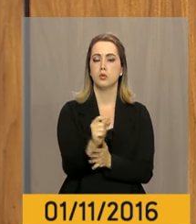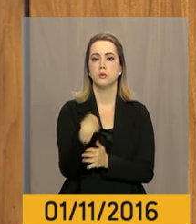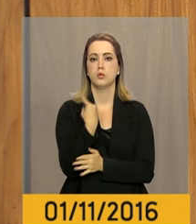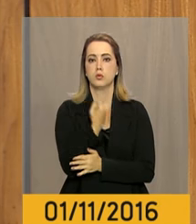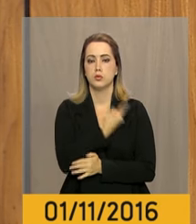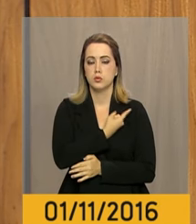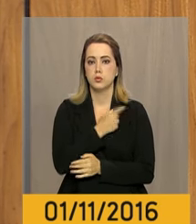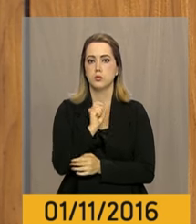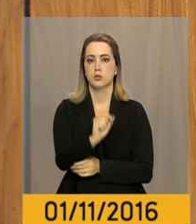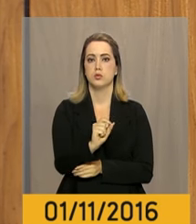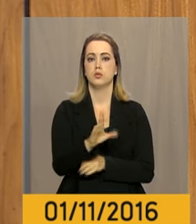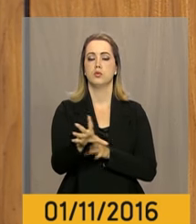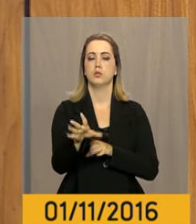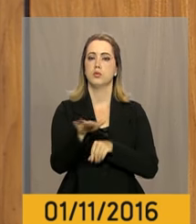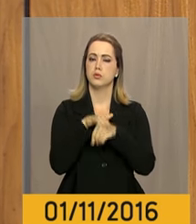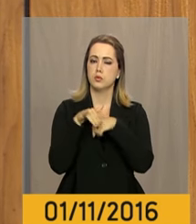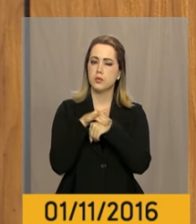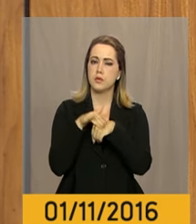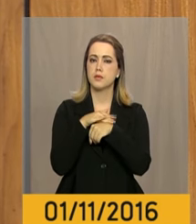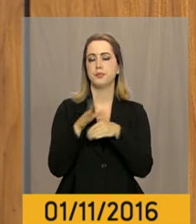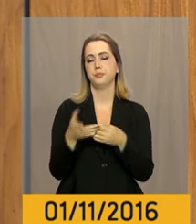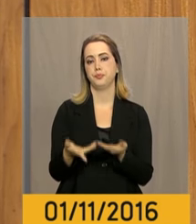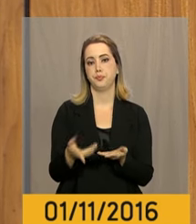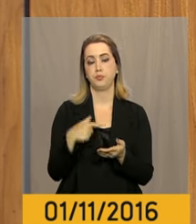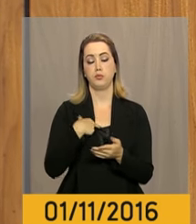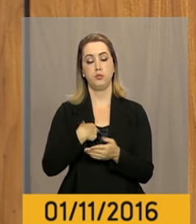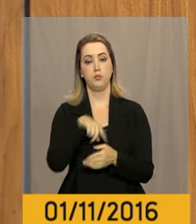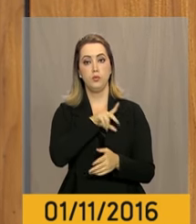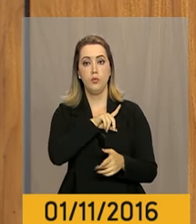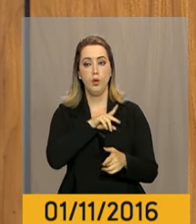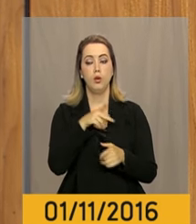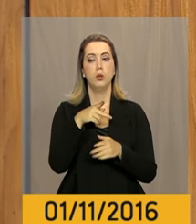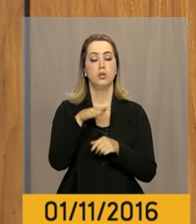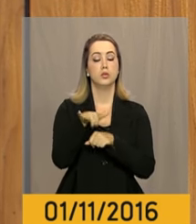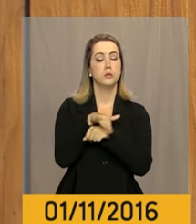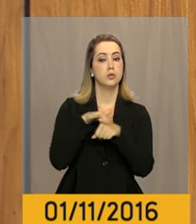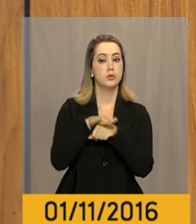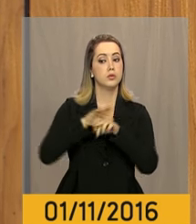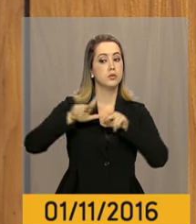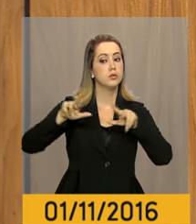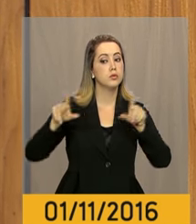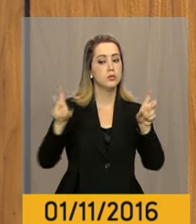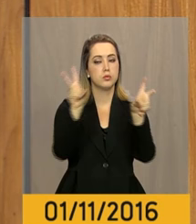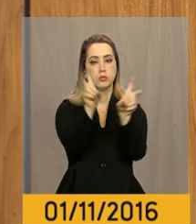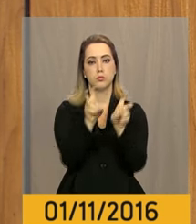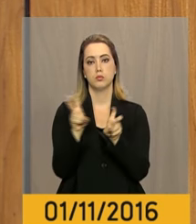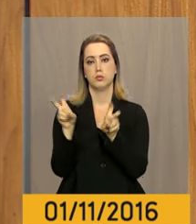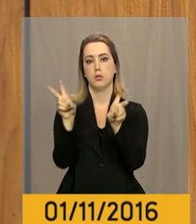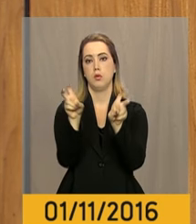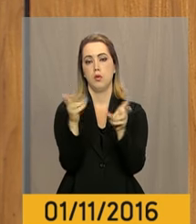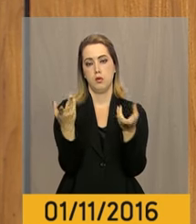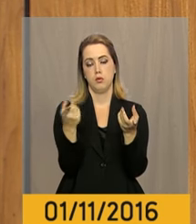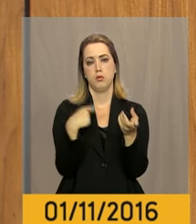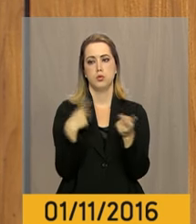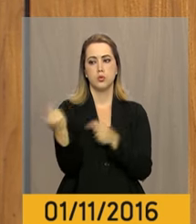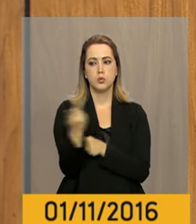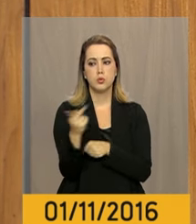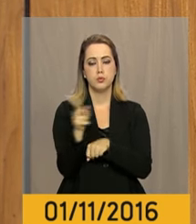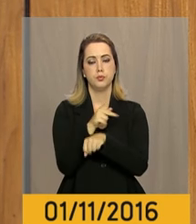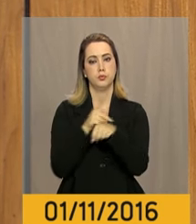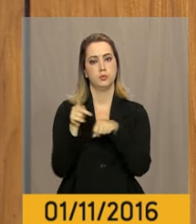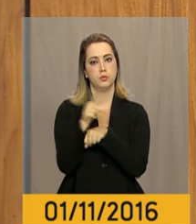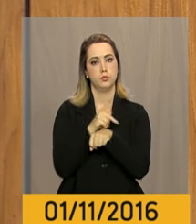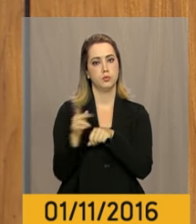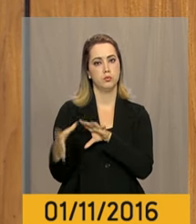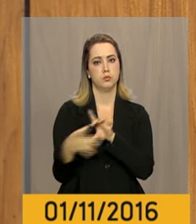nós eh dialogamos, tratamos naturalmente de diversos temas da agenda eh bilateral,